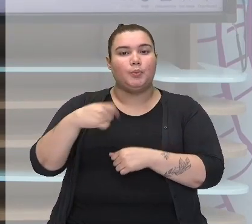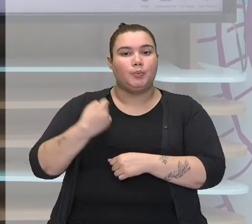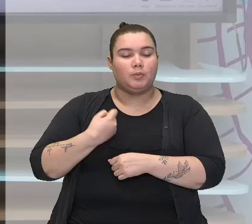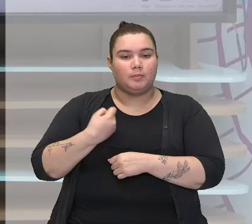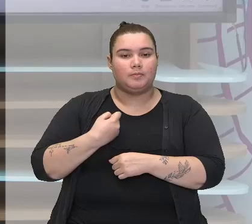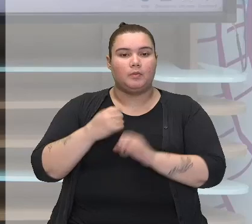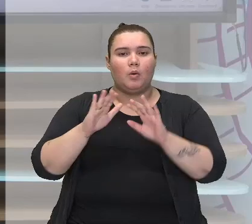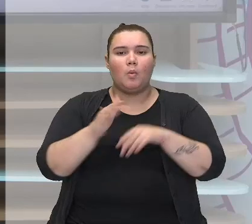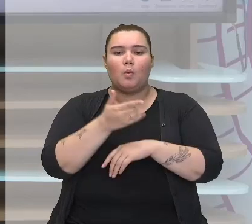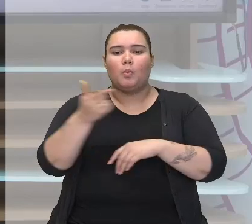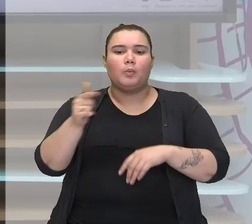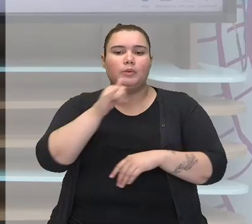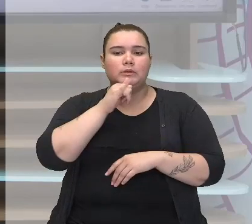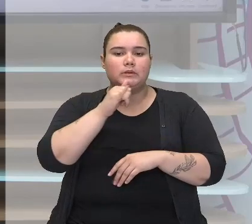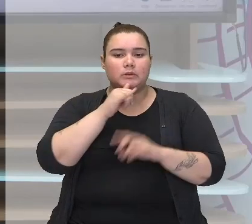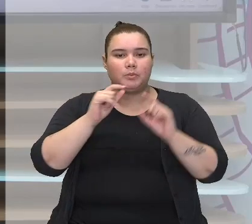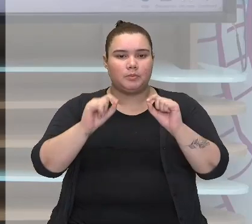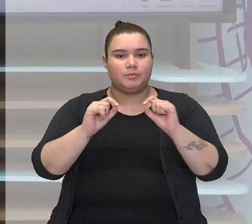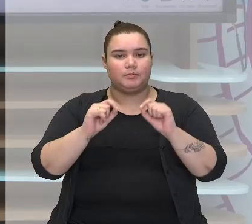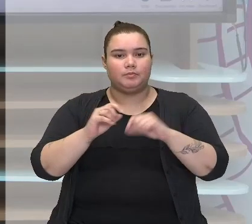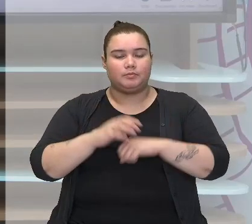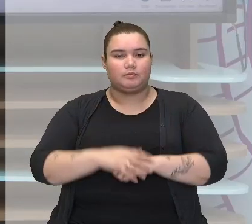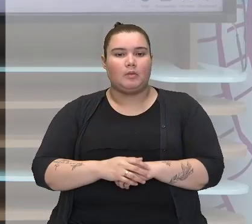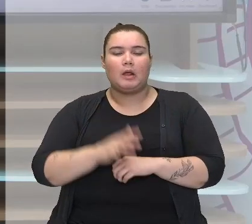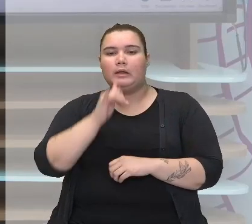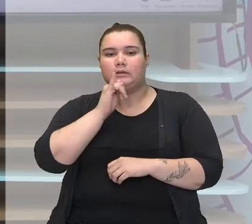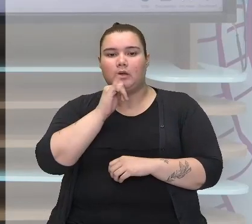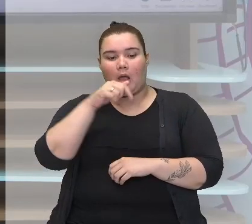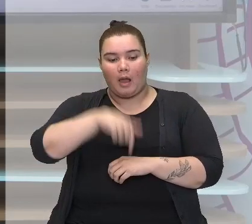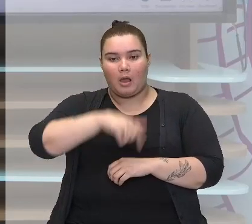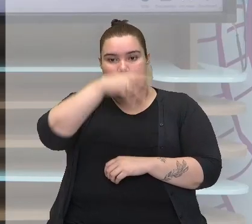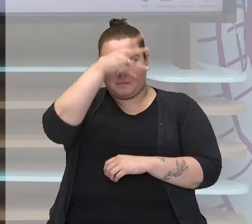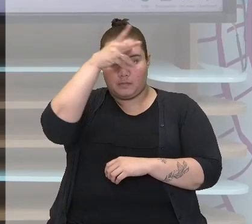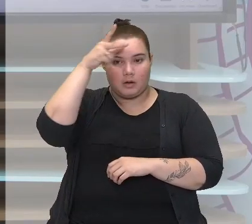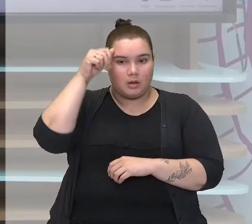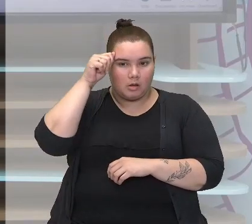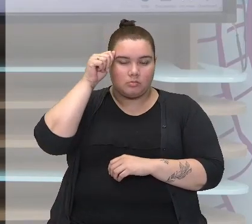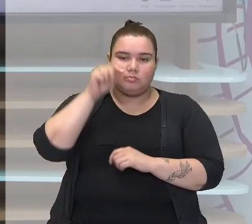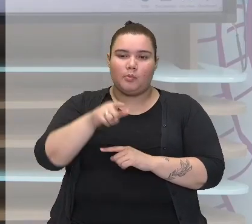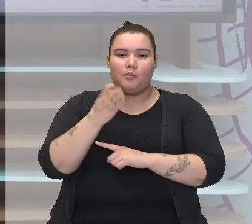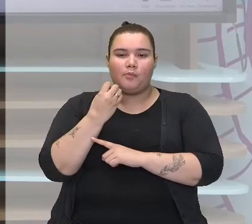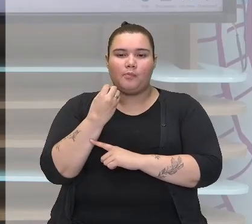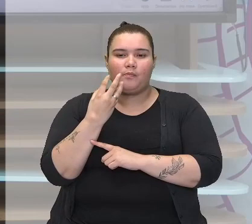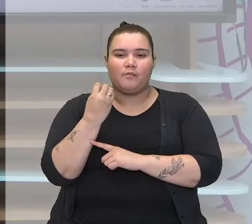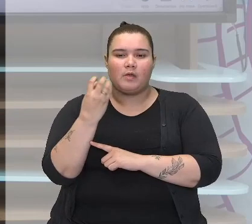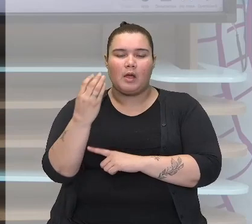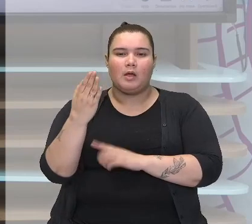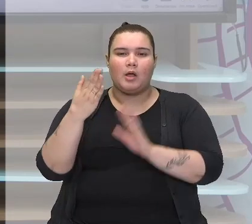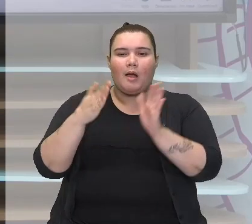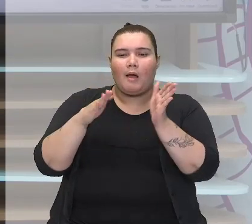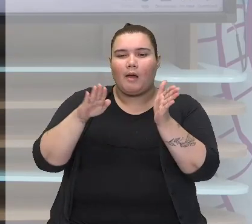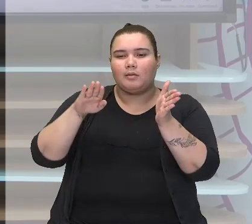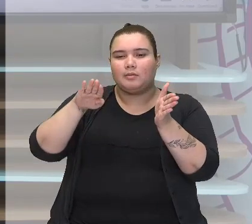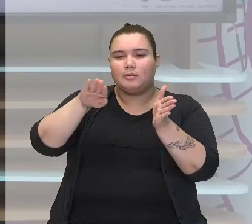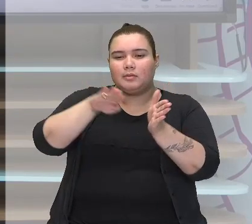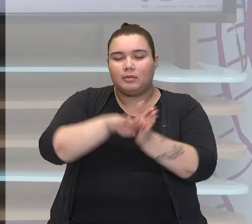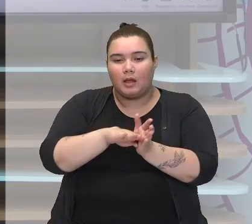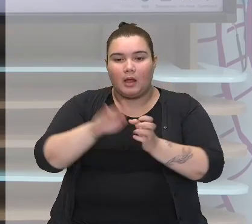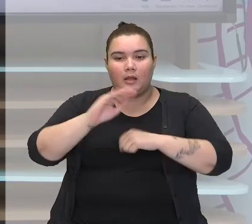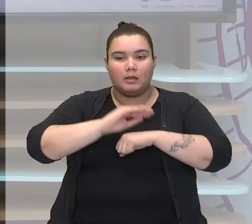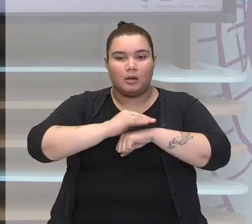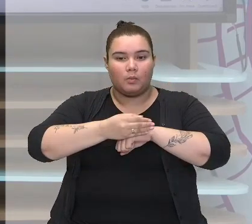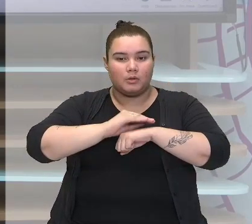é, vamos supor que você saia de Manaus e vá até Itacoatiara, que é um